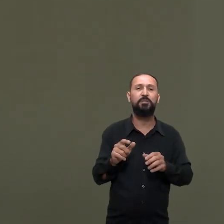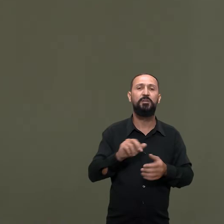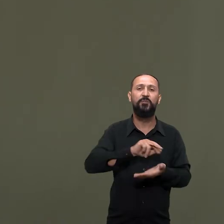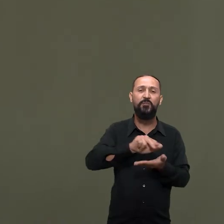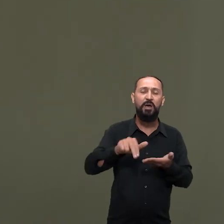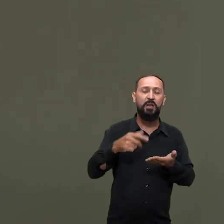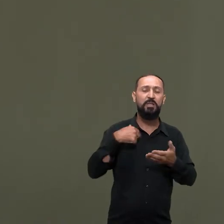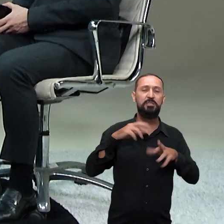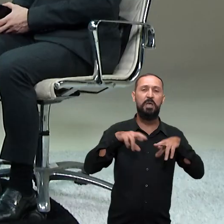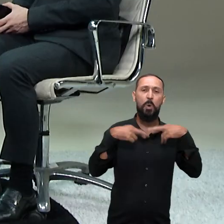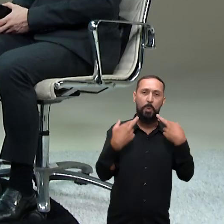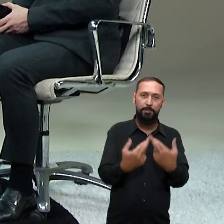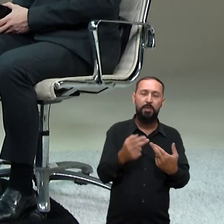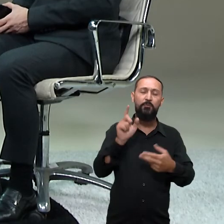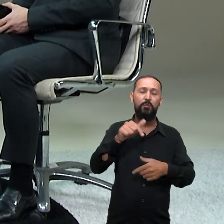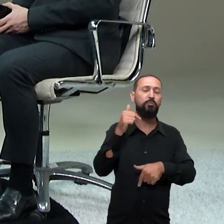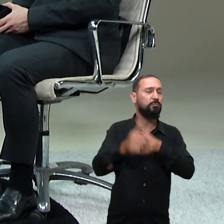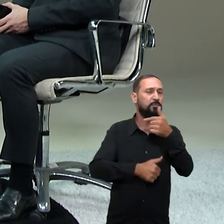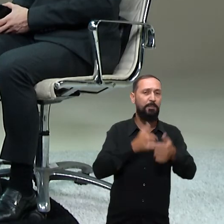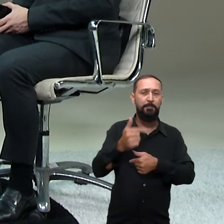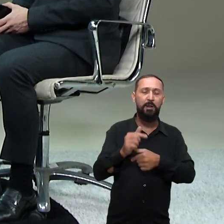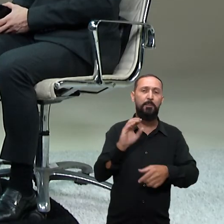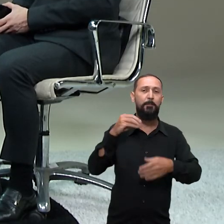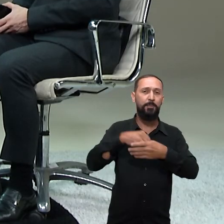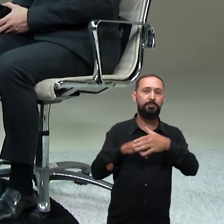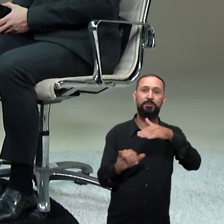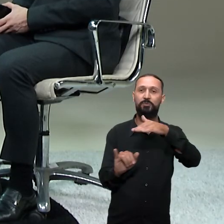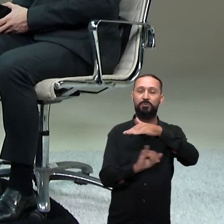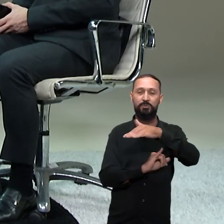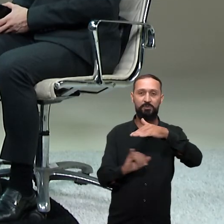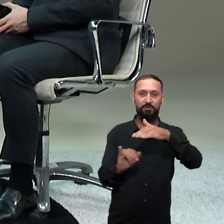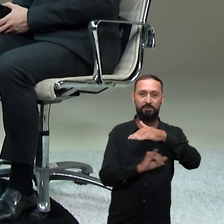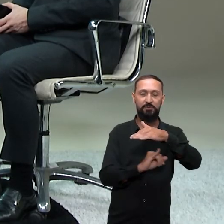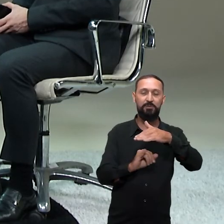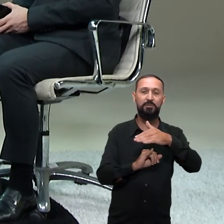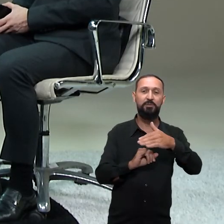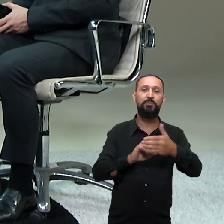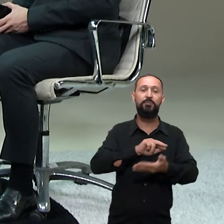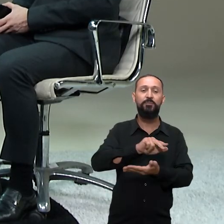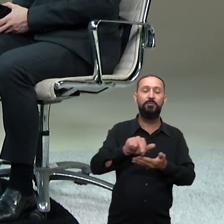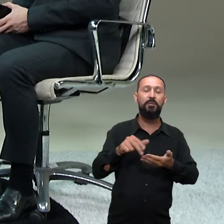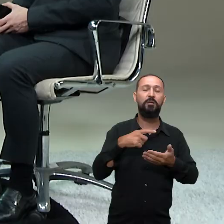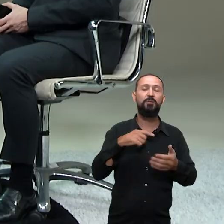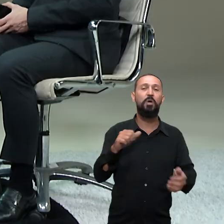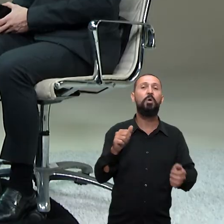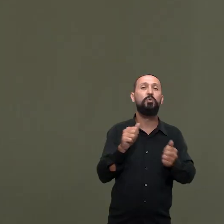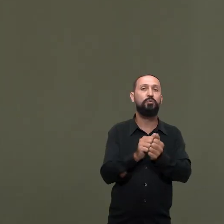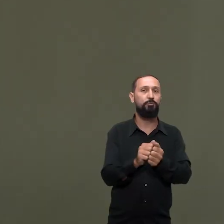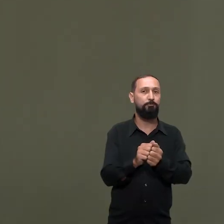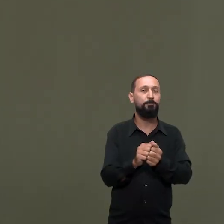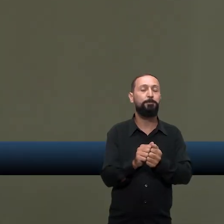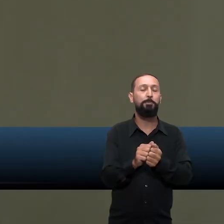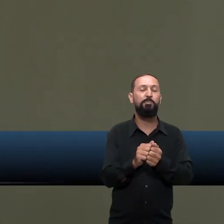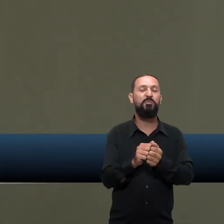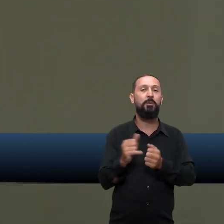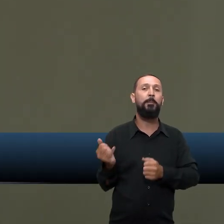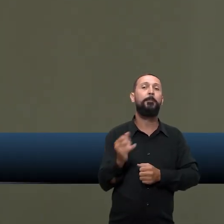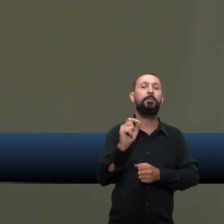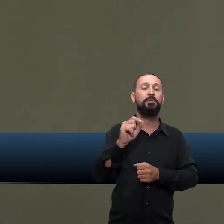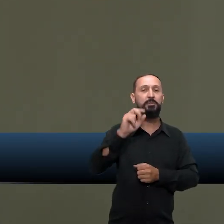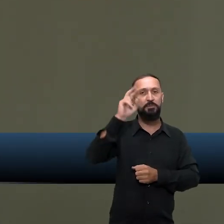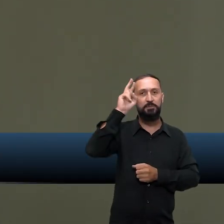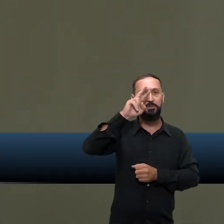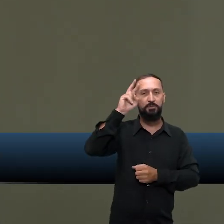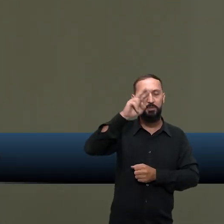em várias audiências. Essa foi uma atuação institucional das mais coordenadas e relevantes